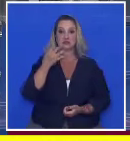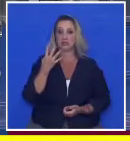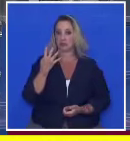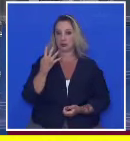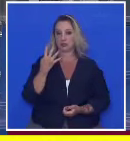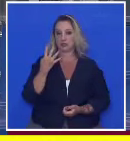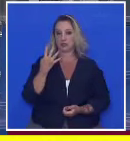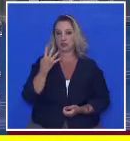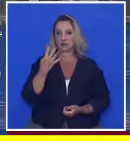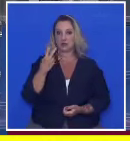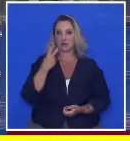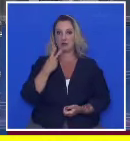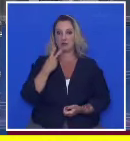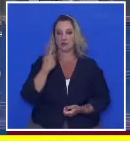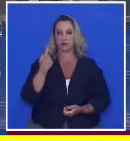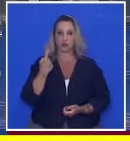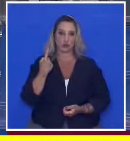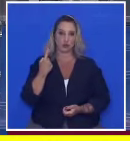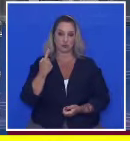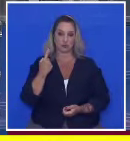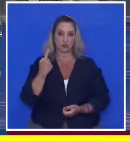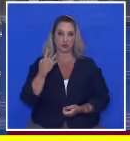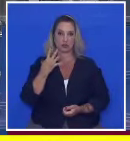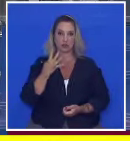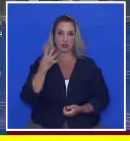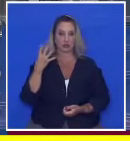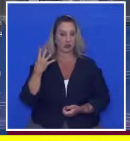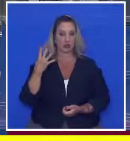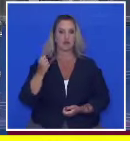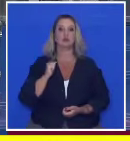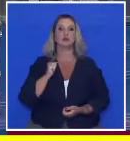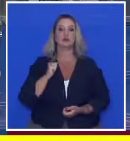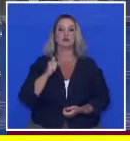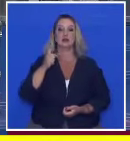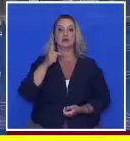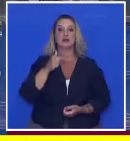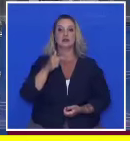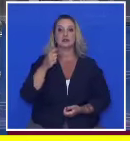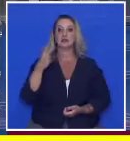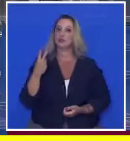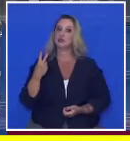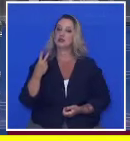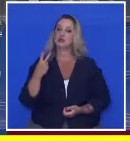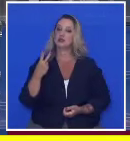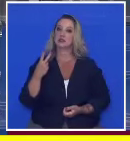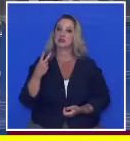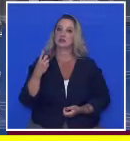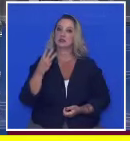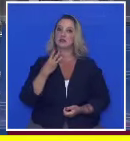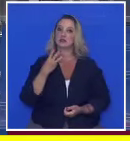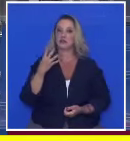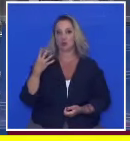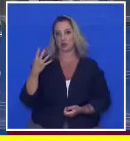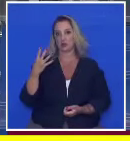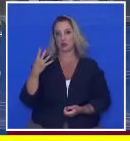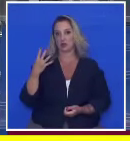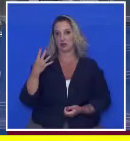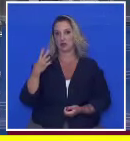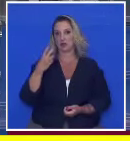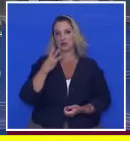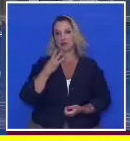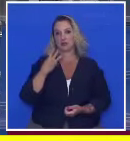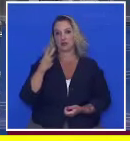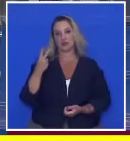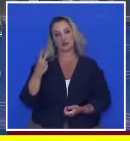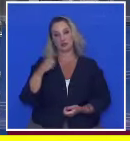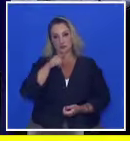11, 74, 21, 44, 72, 34